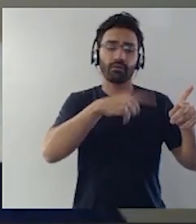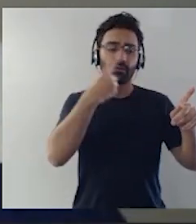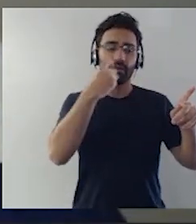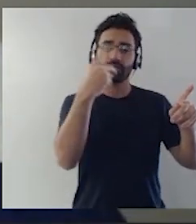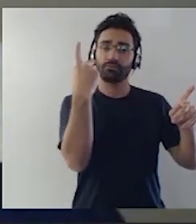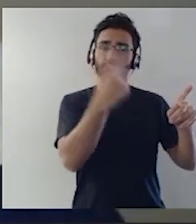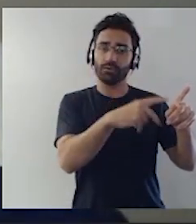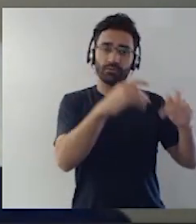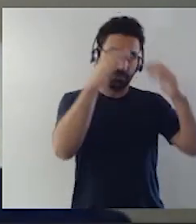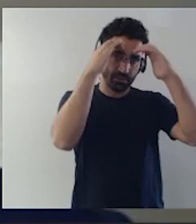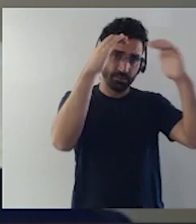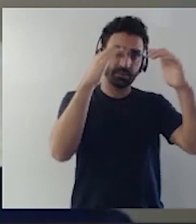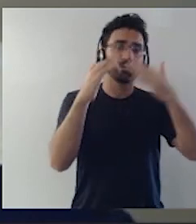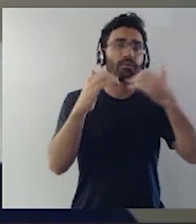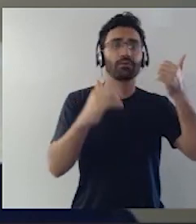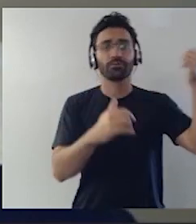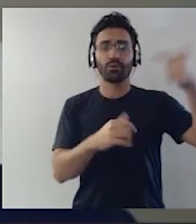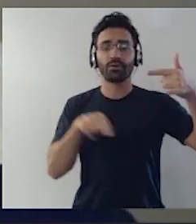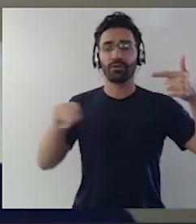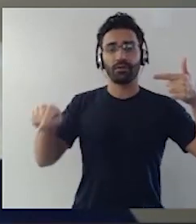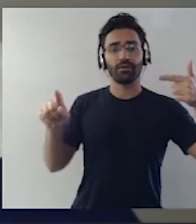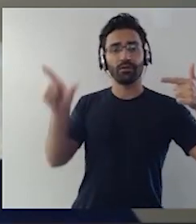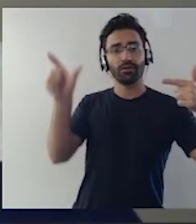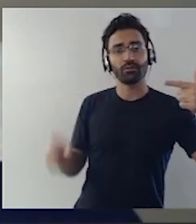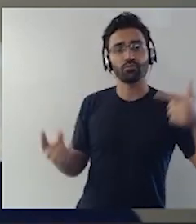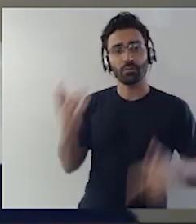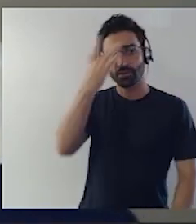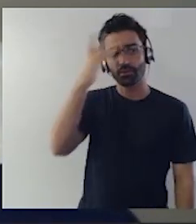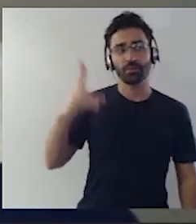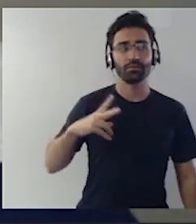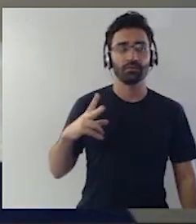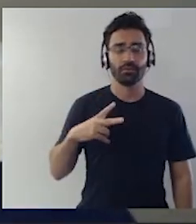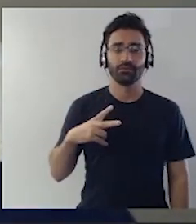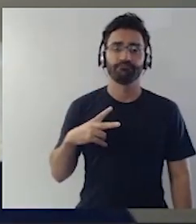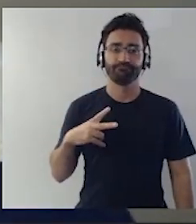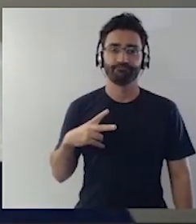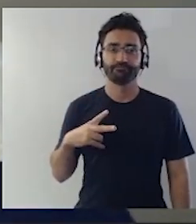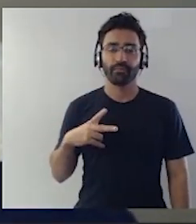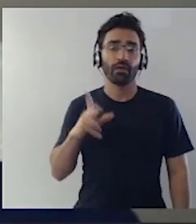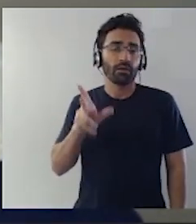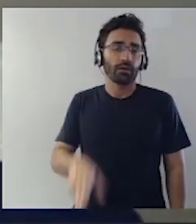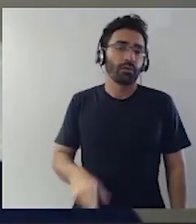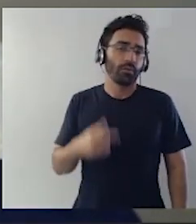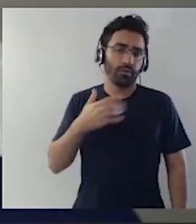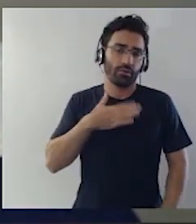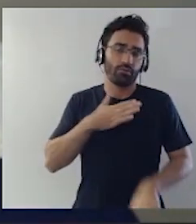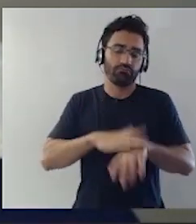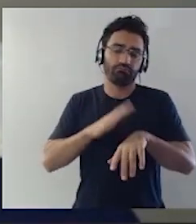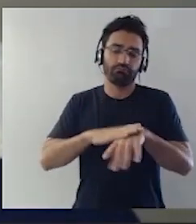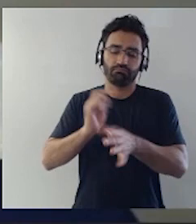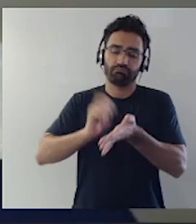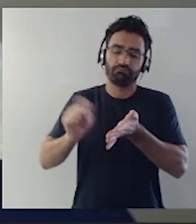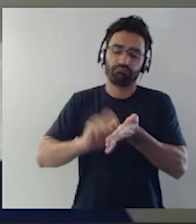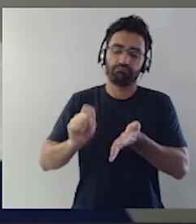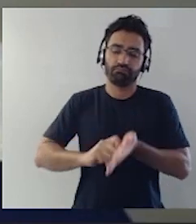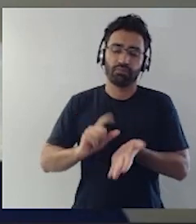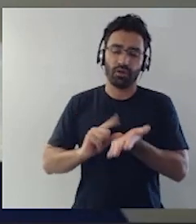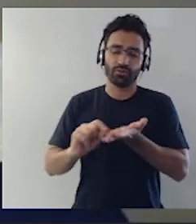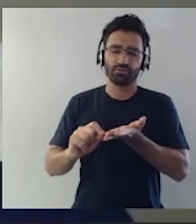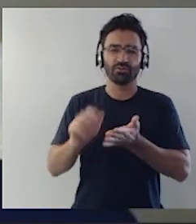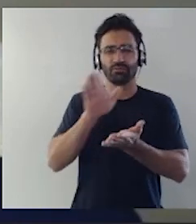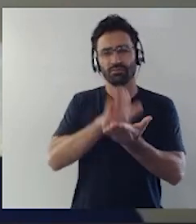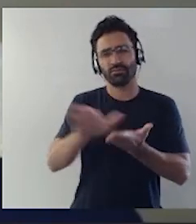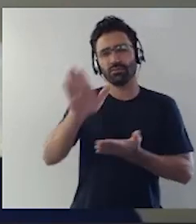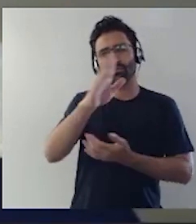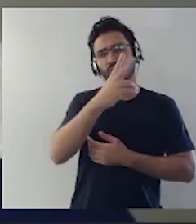do interesse público sobre o particular, se não um interesse público, como eu disse no meu artigo, que foi publicado lá no ano